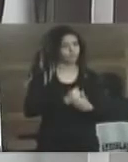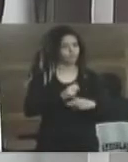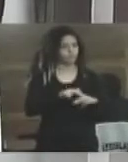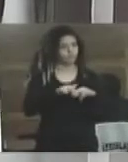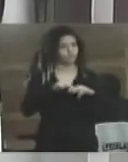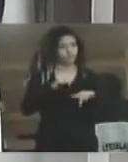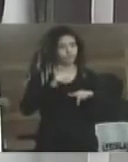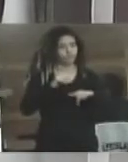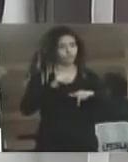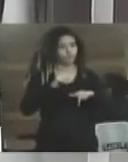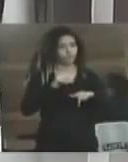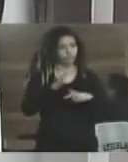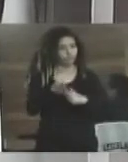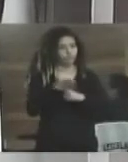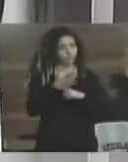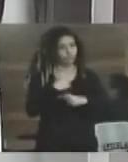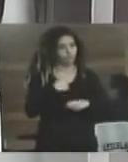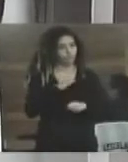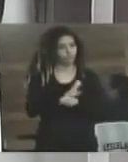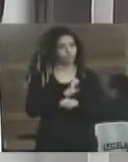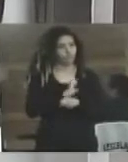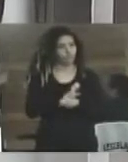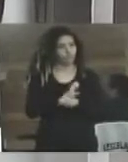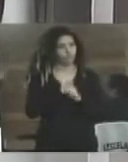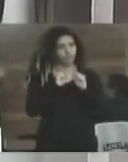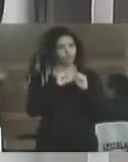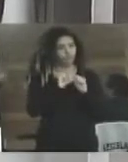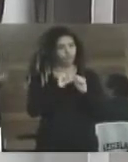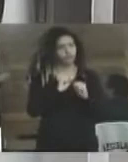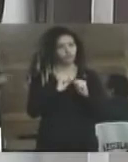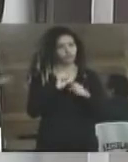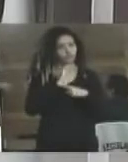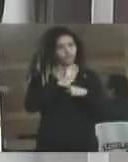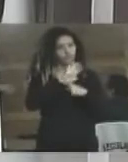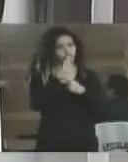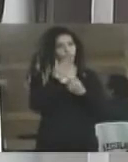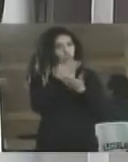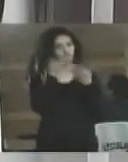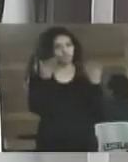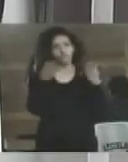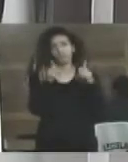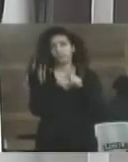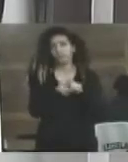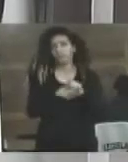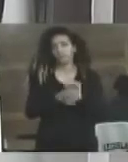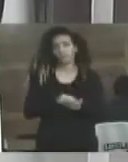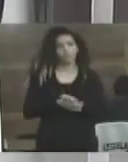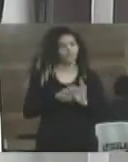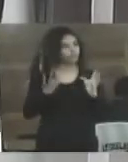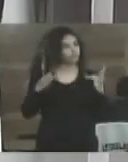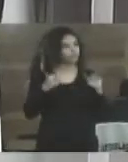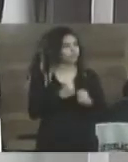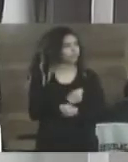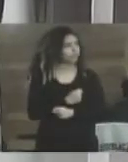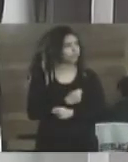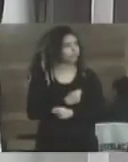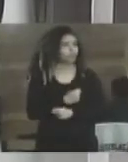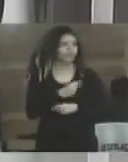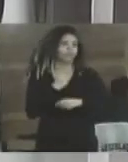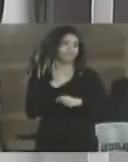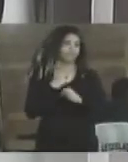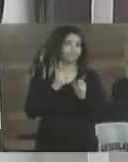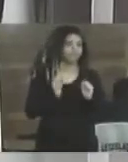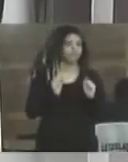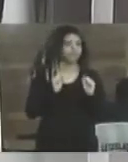empenho, tá? E espero poder estar correspondendo à expectativa de vocês. Nem tudo dá para se